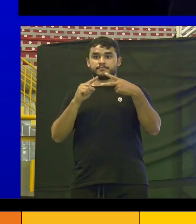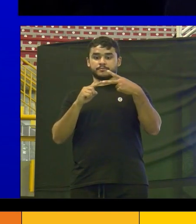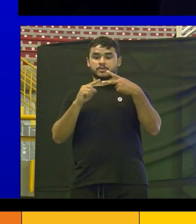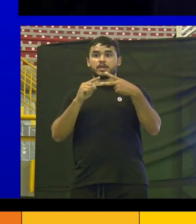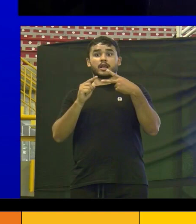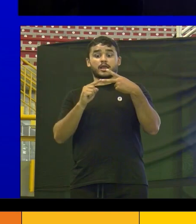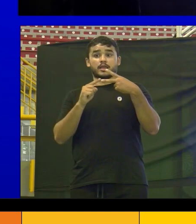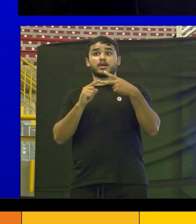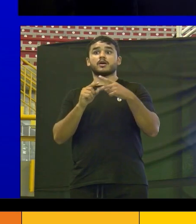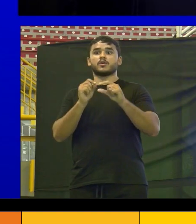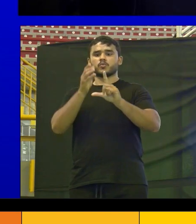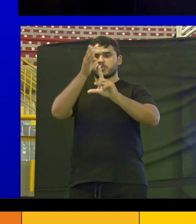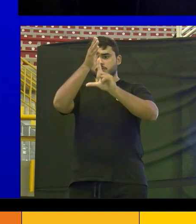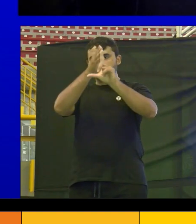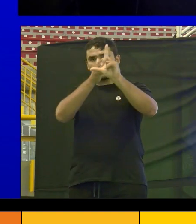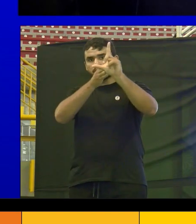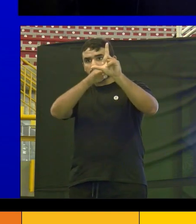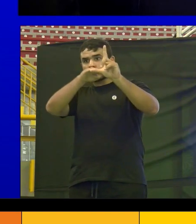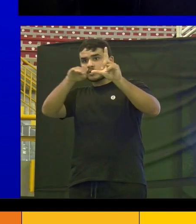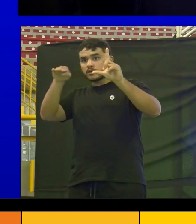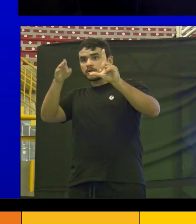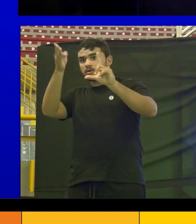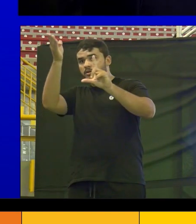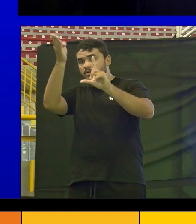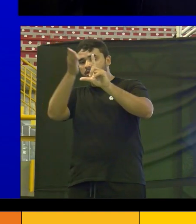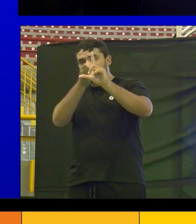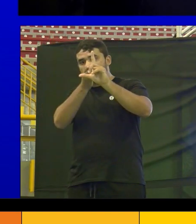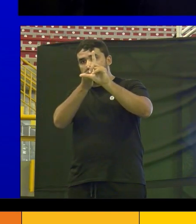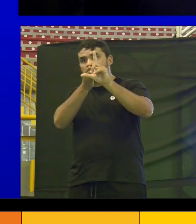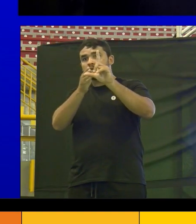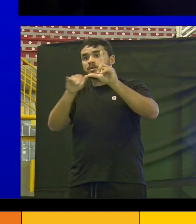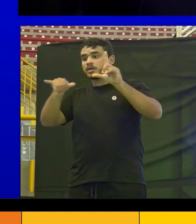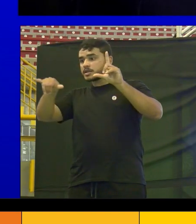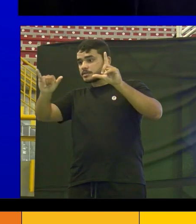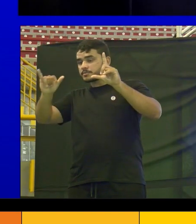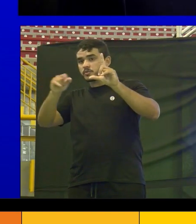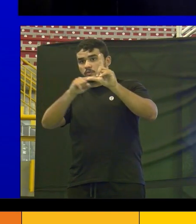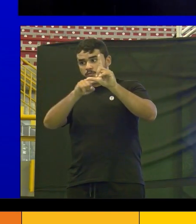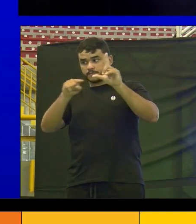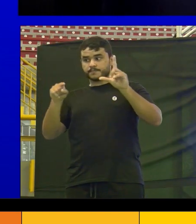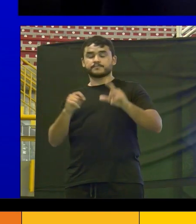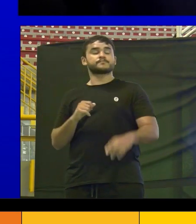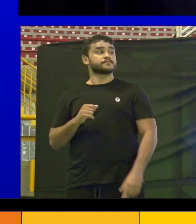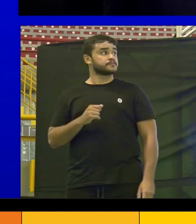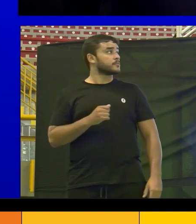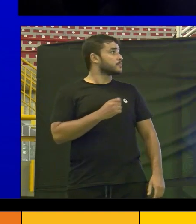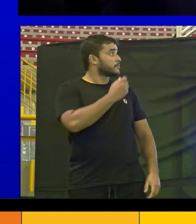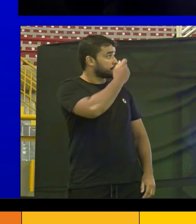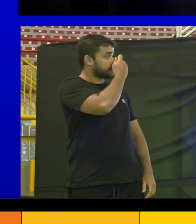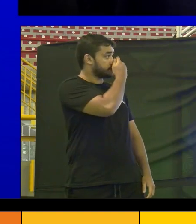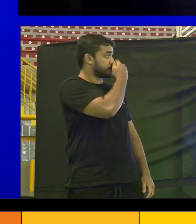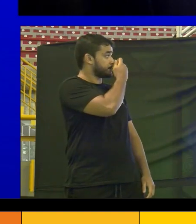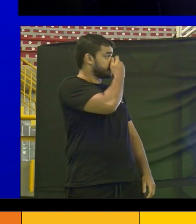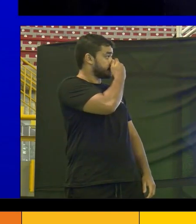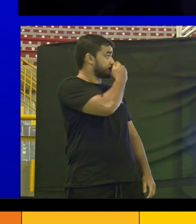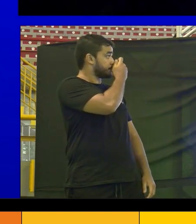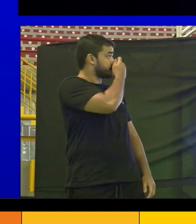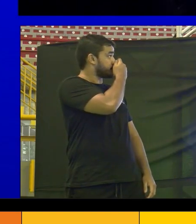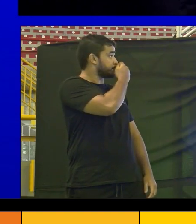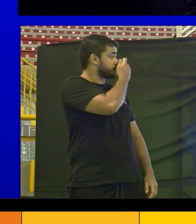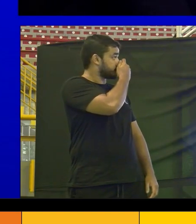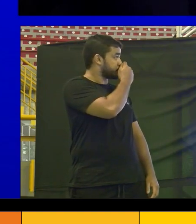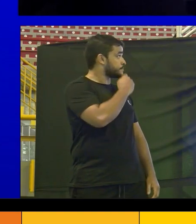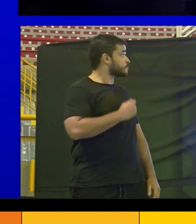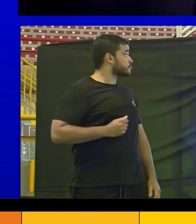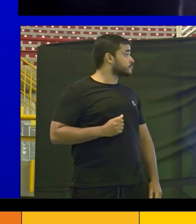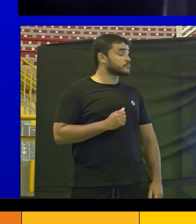reta toca o eixo da ordenada, o eixo Y. Olha só, vê se tu concorda aqui comigo. A reta